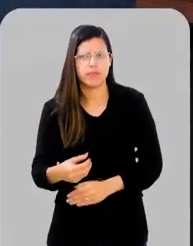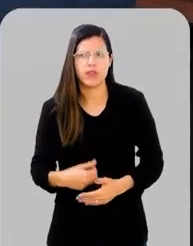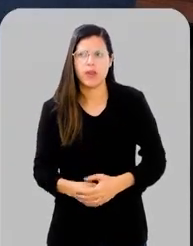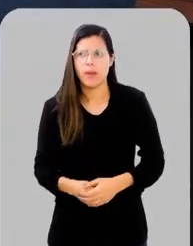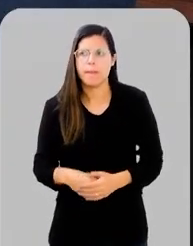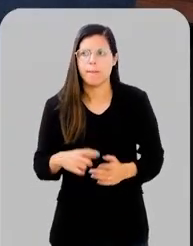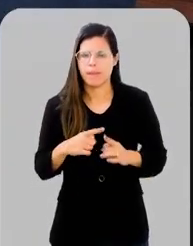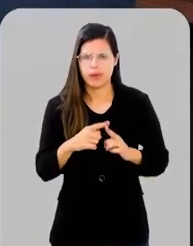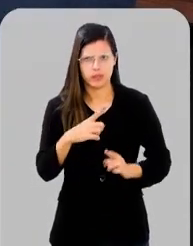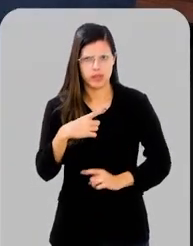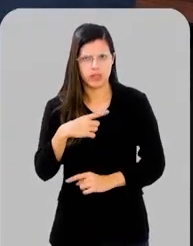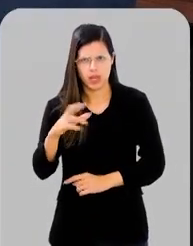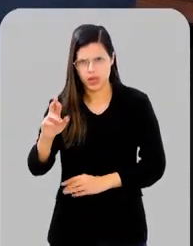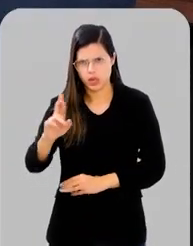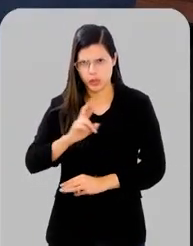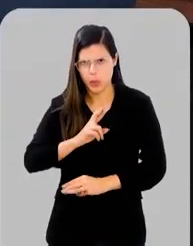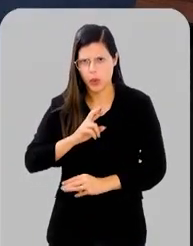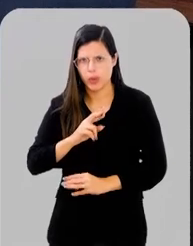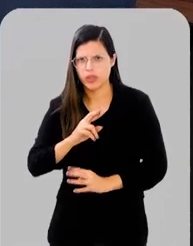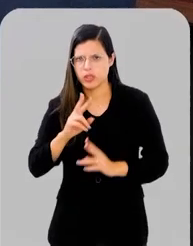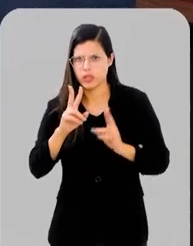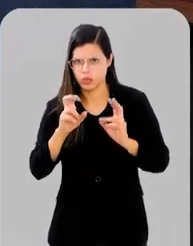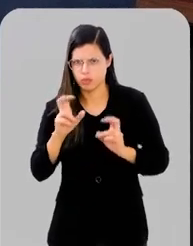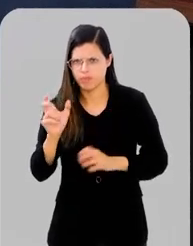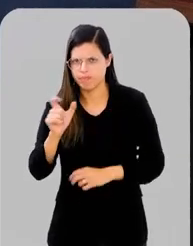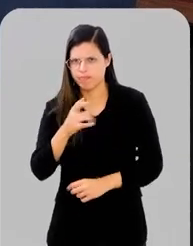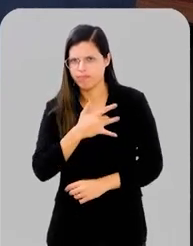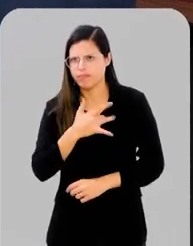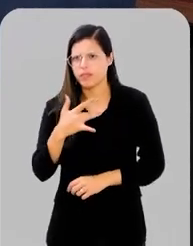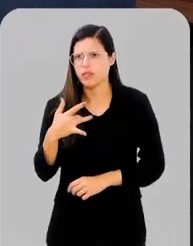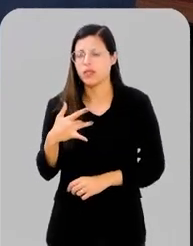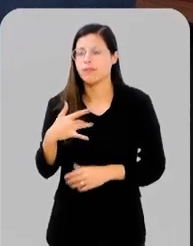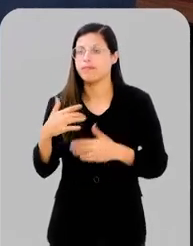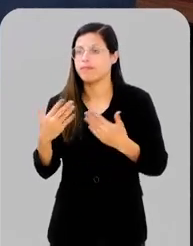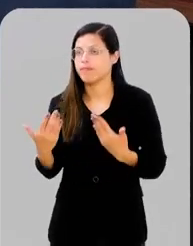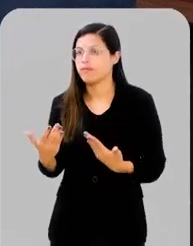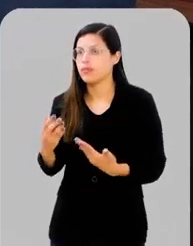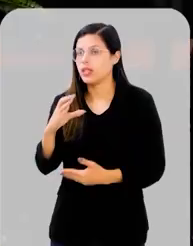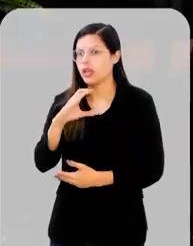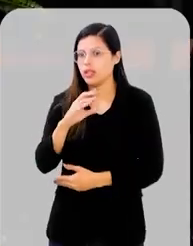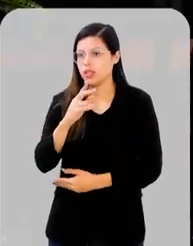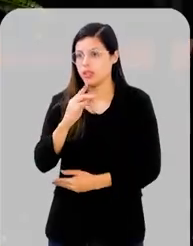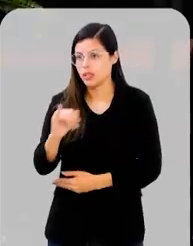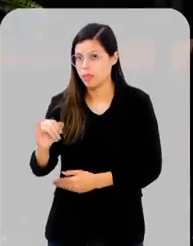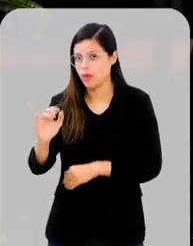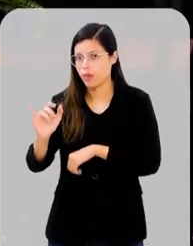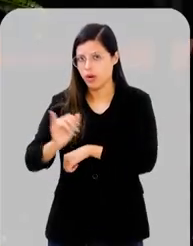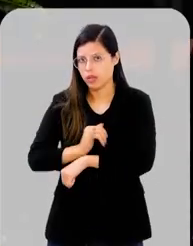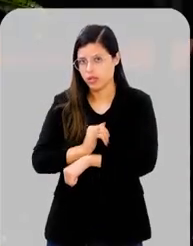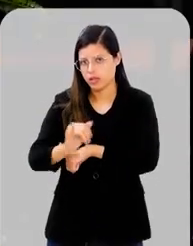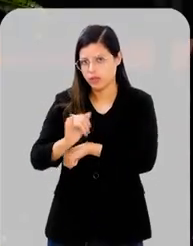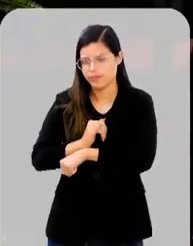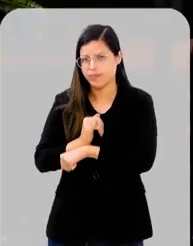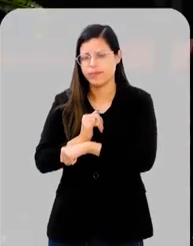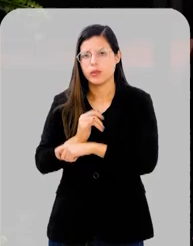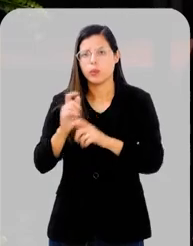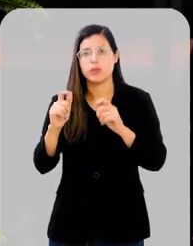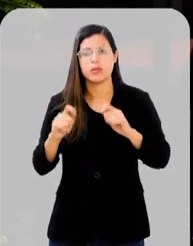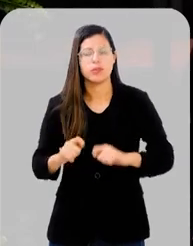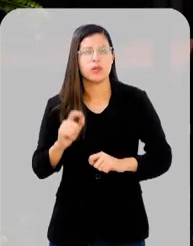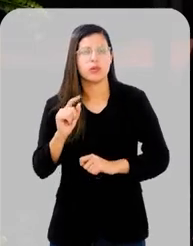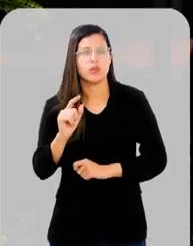resposta dessas reuniões com os planos de saúde então aí A grande questão é que a a a CPI ela é um instrumento que nos